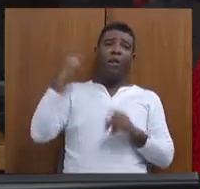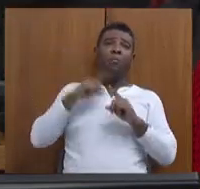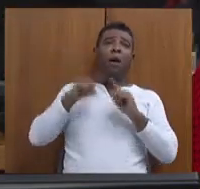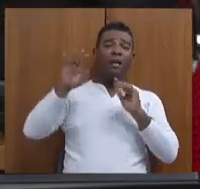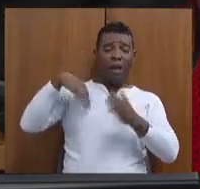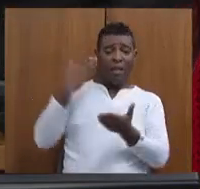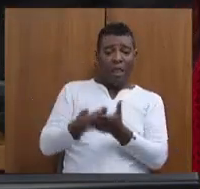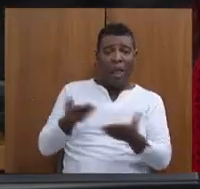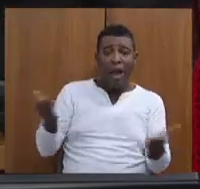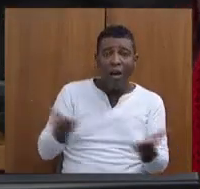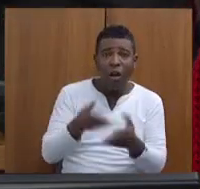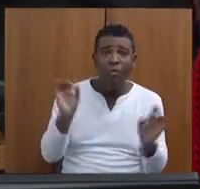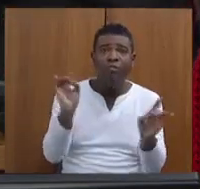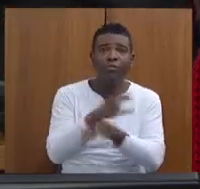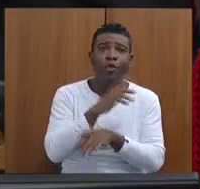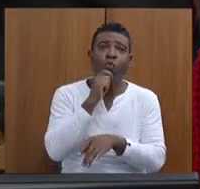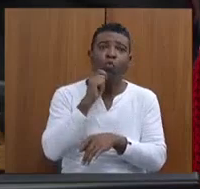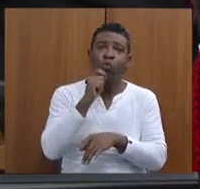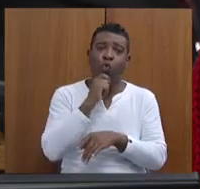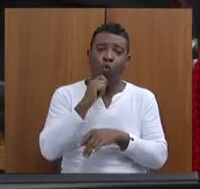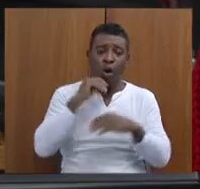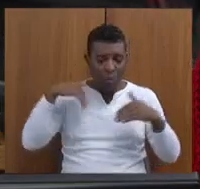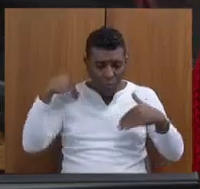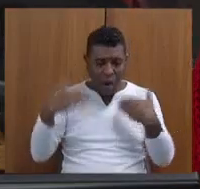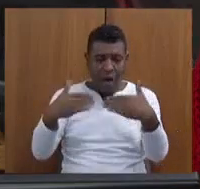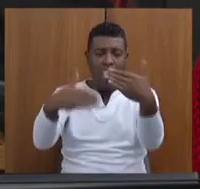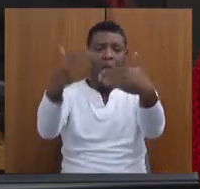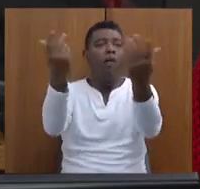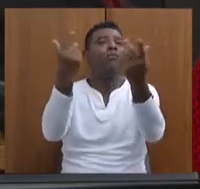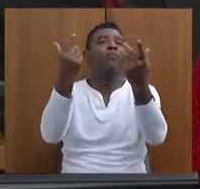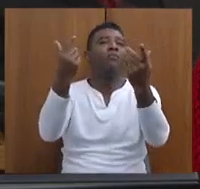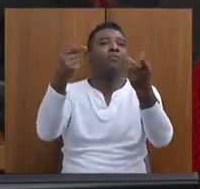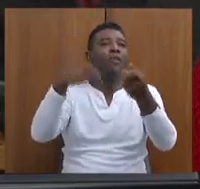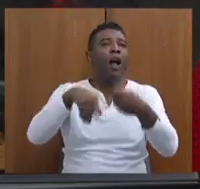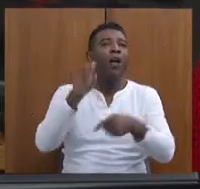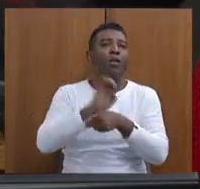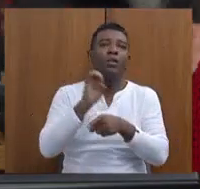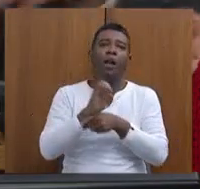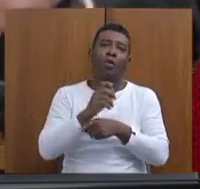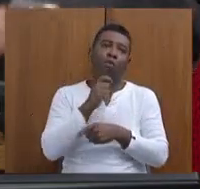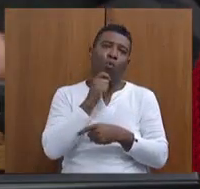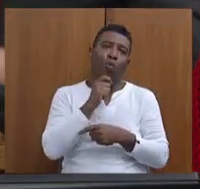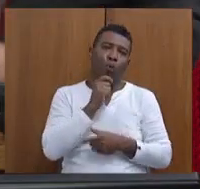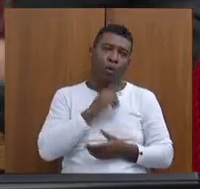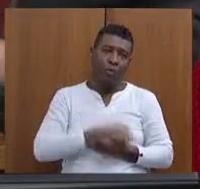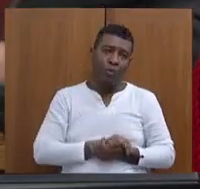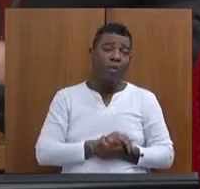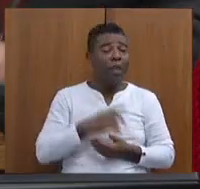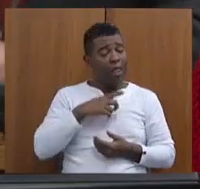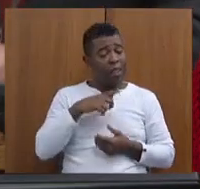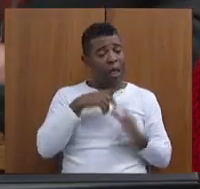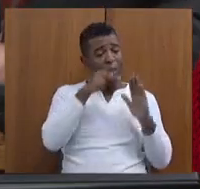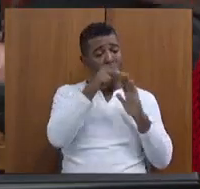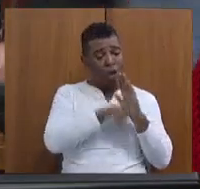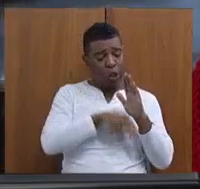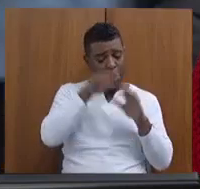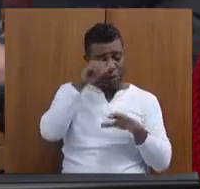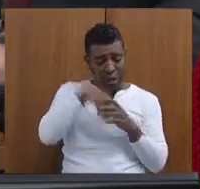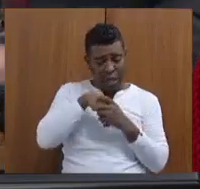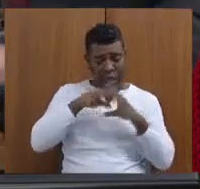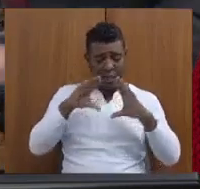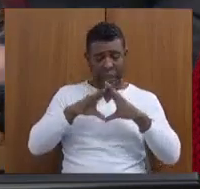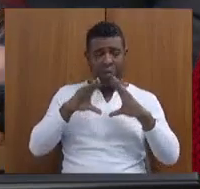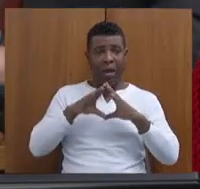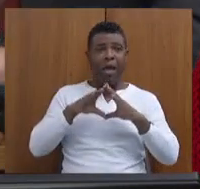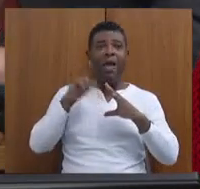que a gente gostaria que acontecesse nós temos um projeto aqui na Assembleia de autoria do deputado